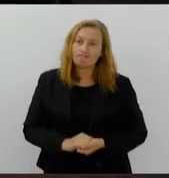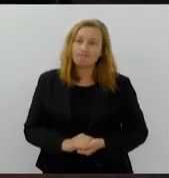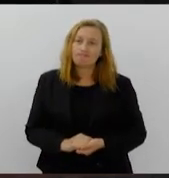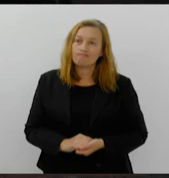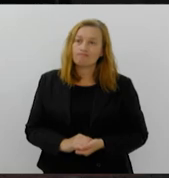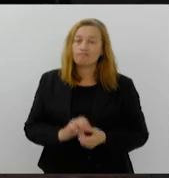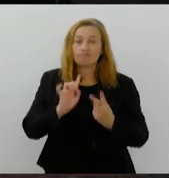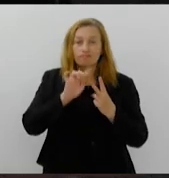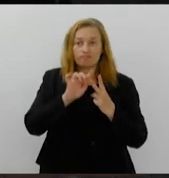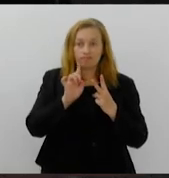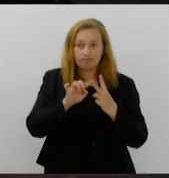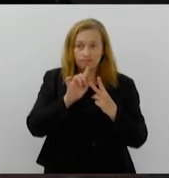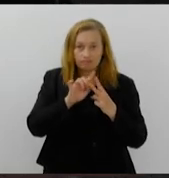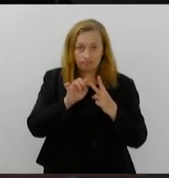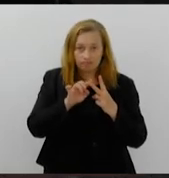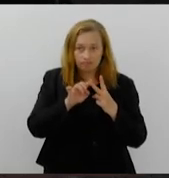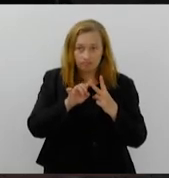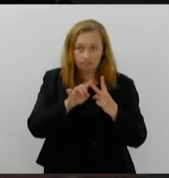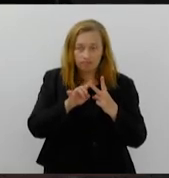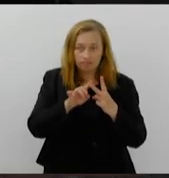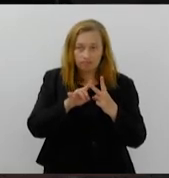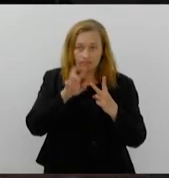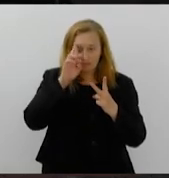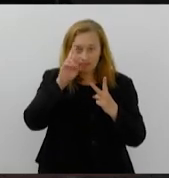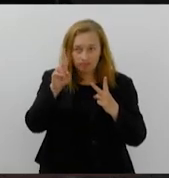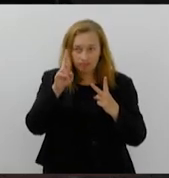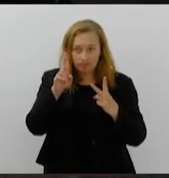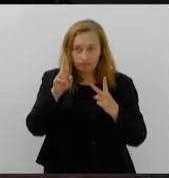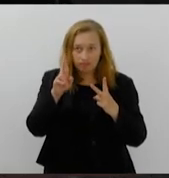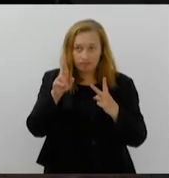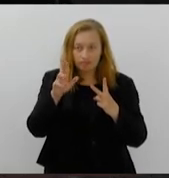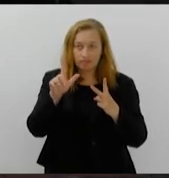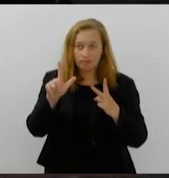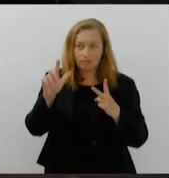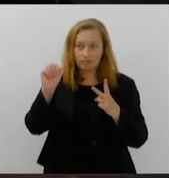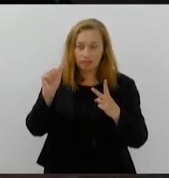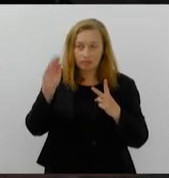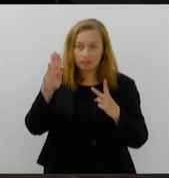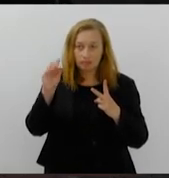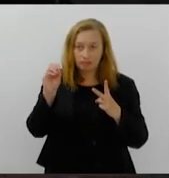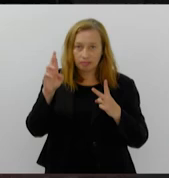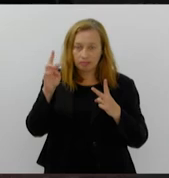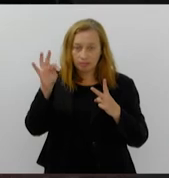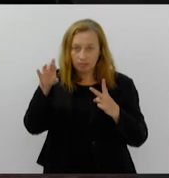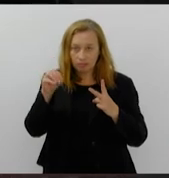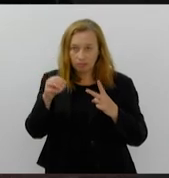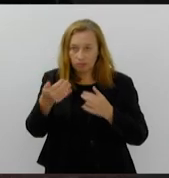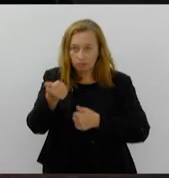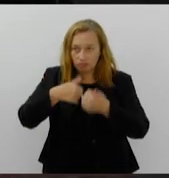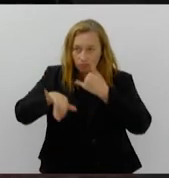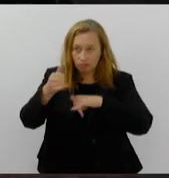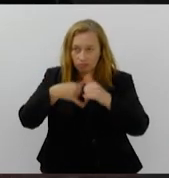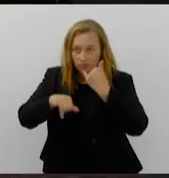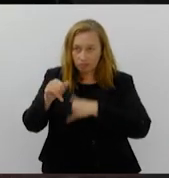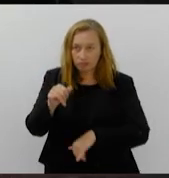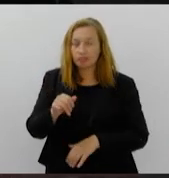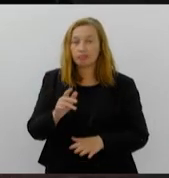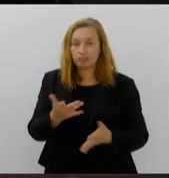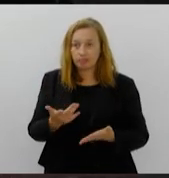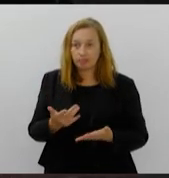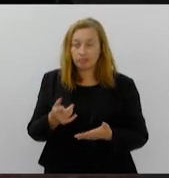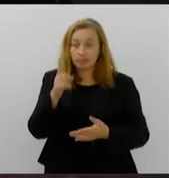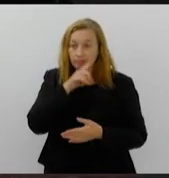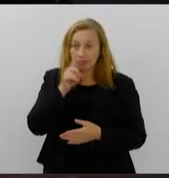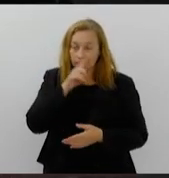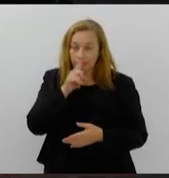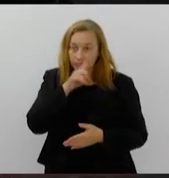2 sócios do laboratório PCS Saleme, que foi o laboratório que falhou nas análises, e até agora,